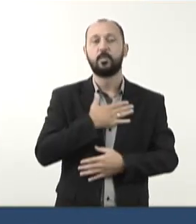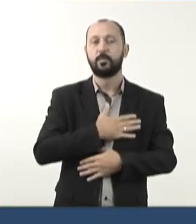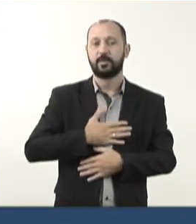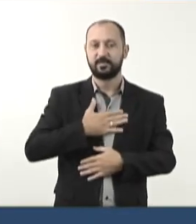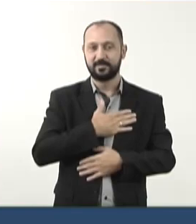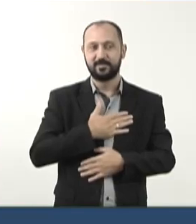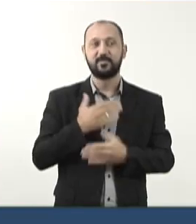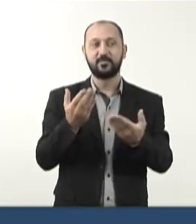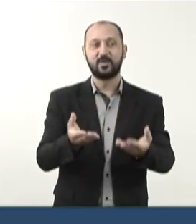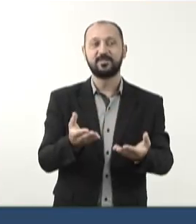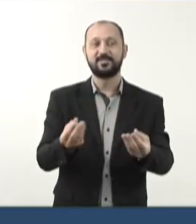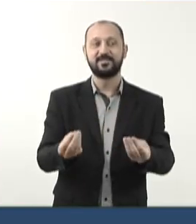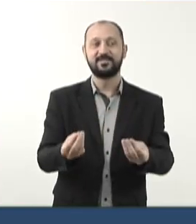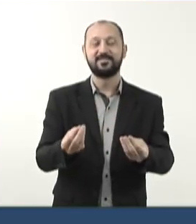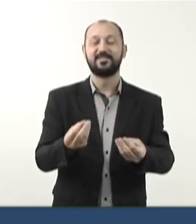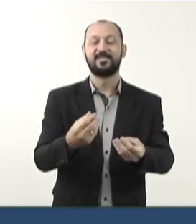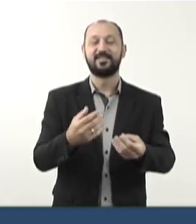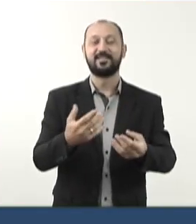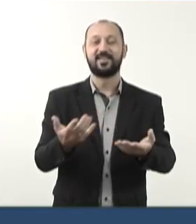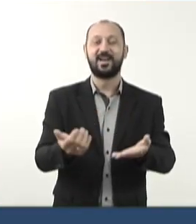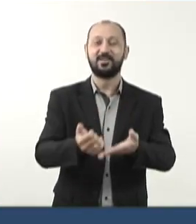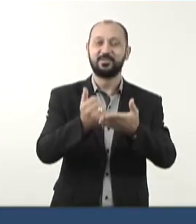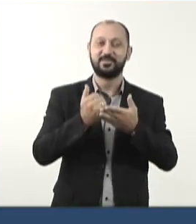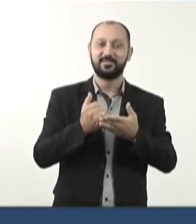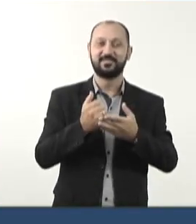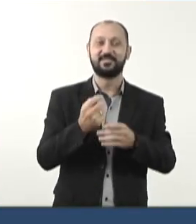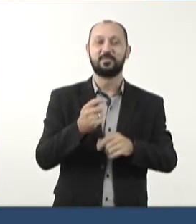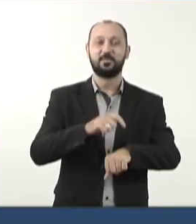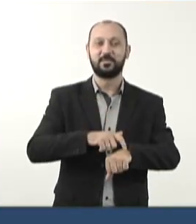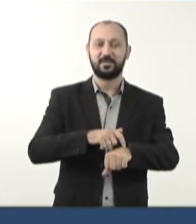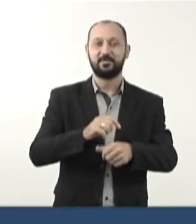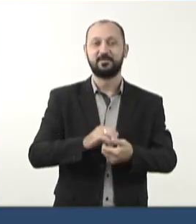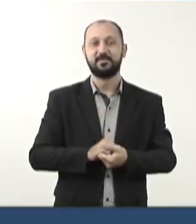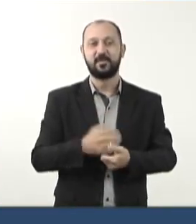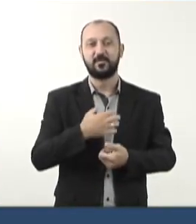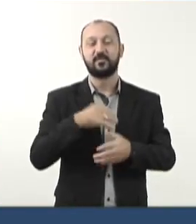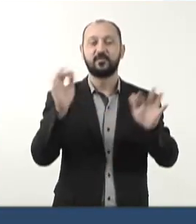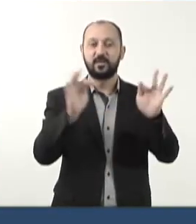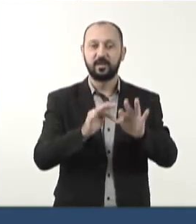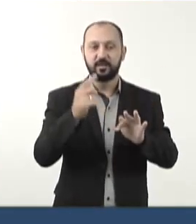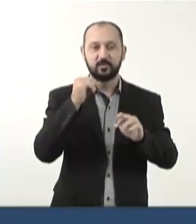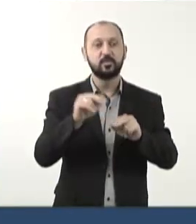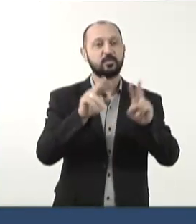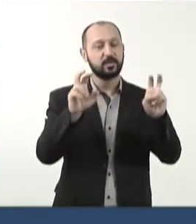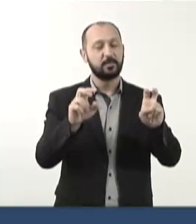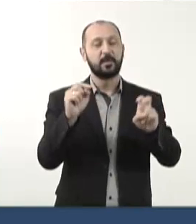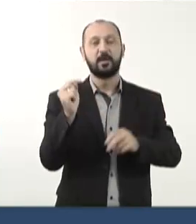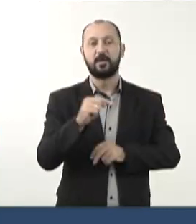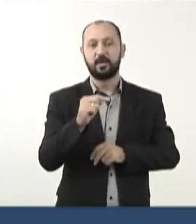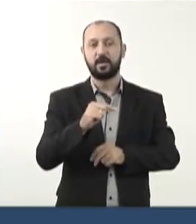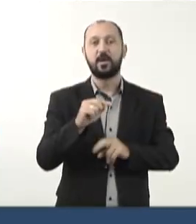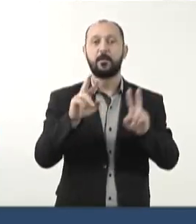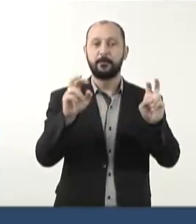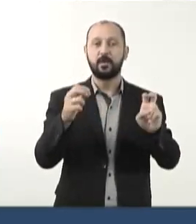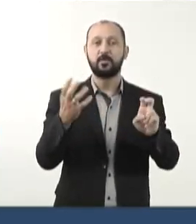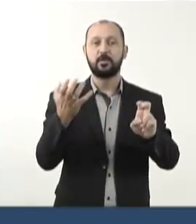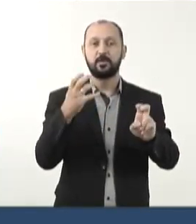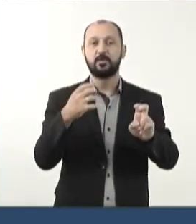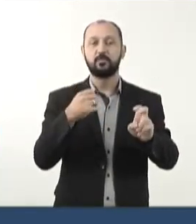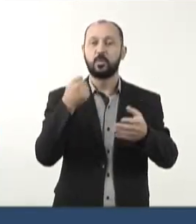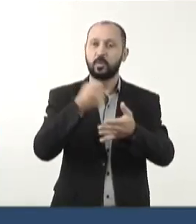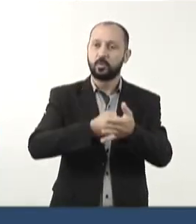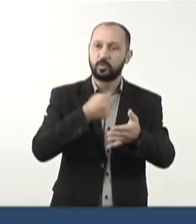prazer, até porque Vossa Excelência teve a gentileza e me cedeu o tempo. Não, e fico feliz de saber que a pauta que o senhor traz aqui é a pauta que eu também